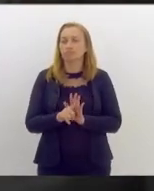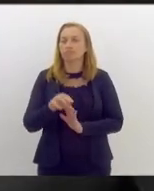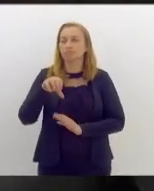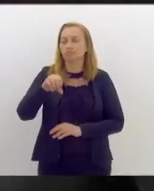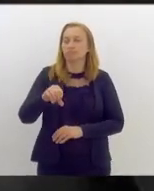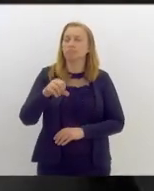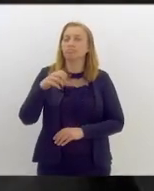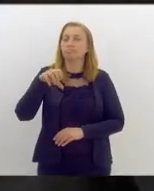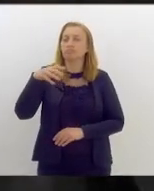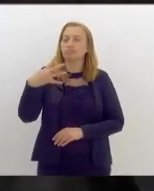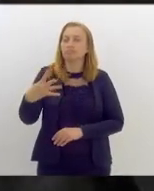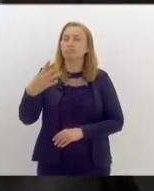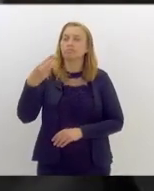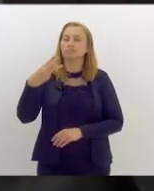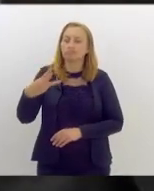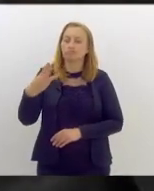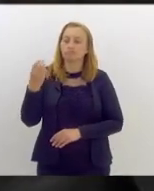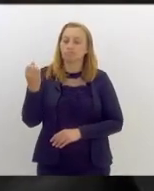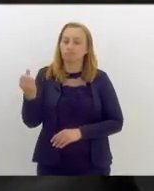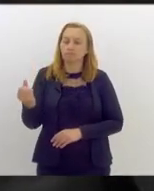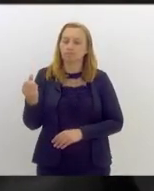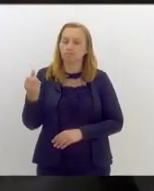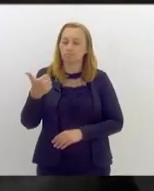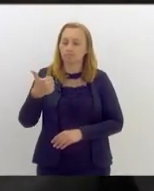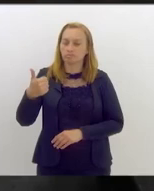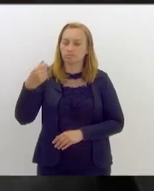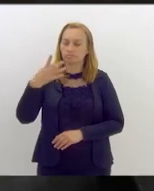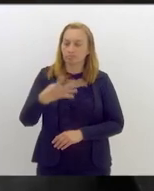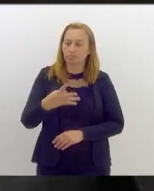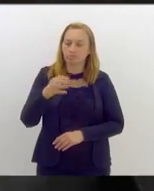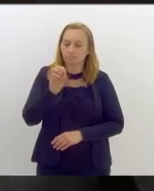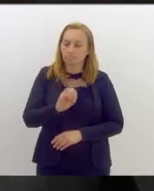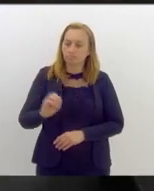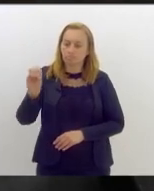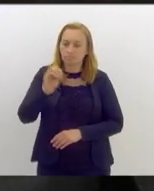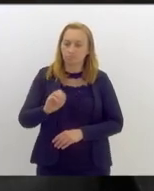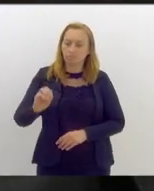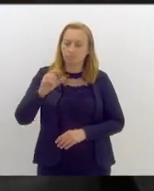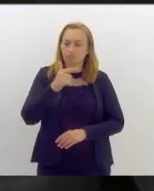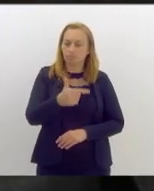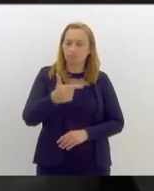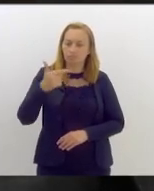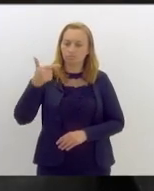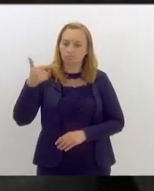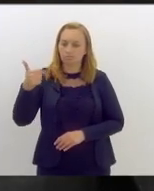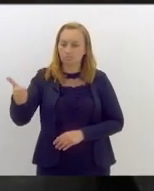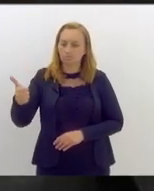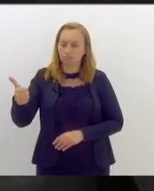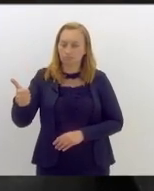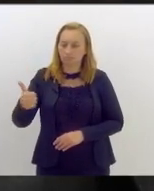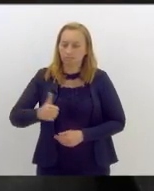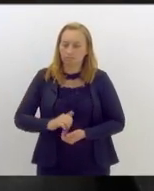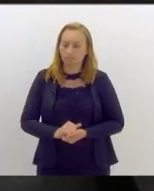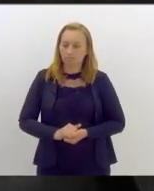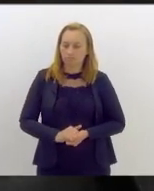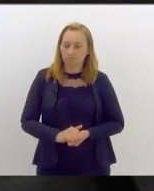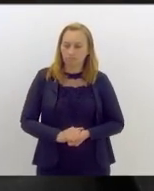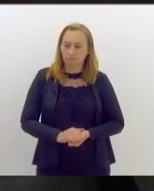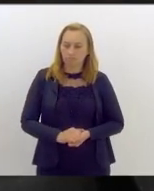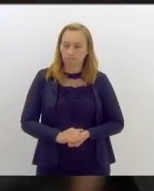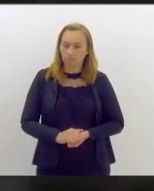lei 9.436 de 14 de outubro de 2021 o